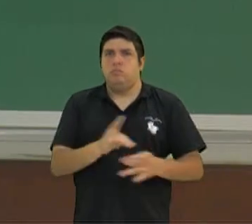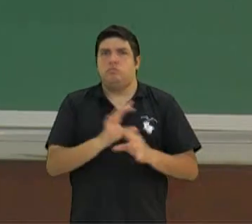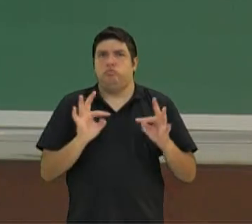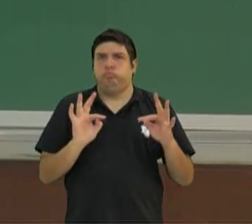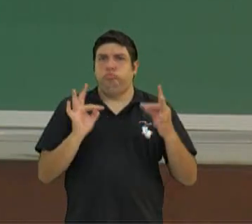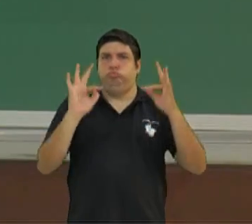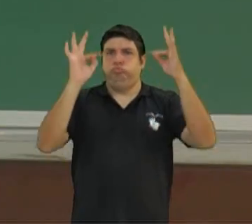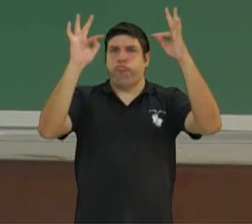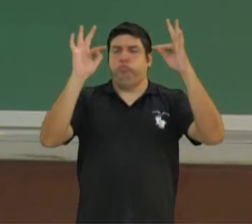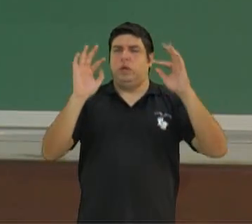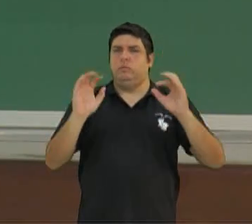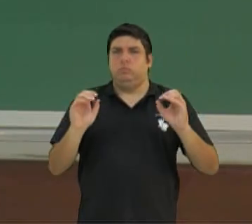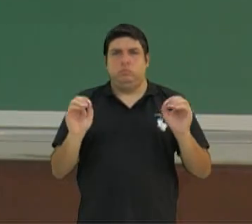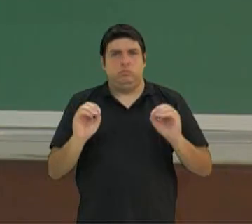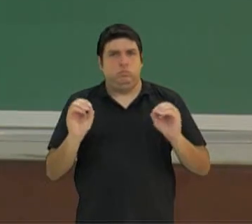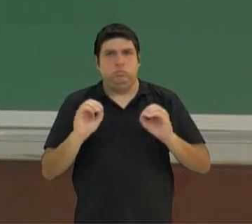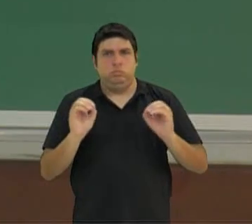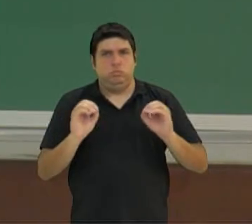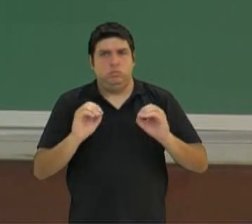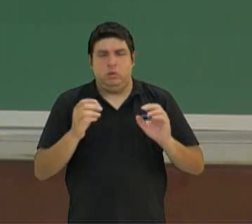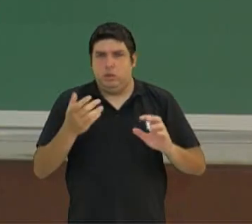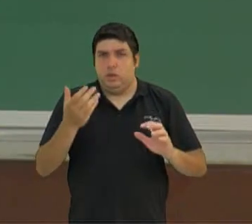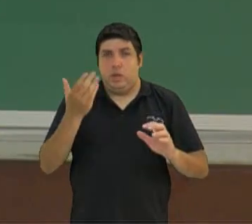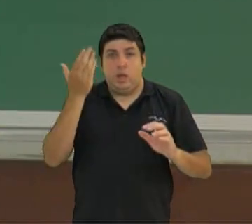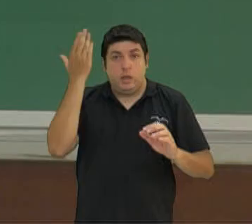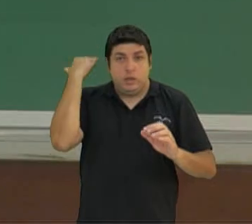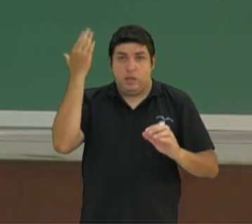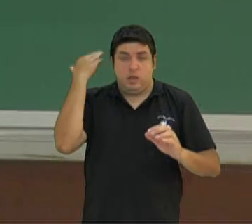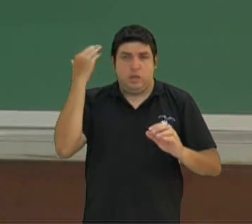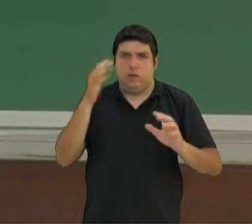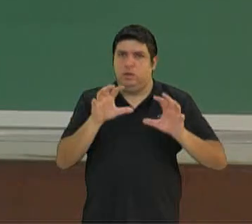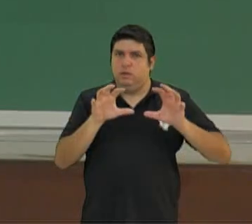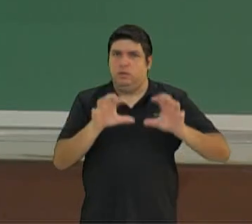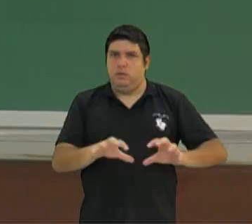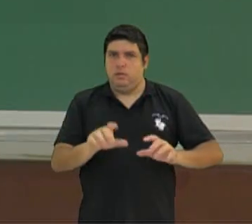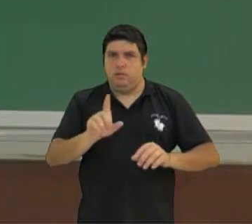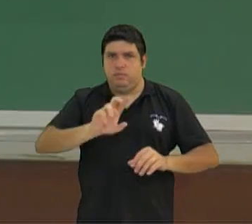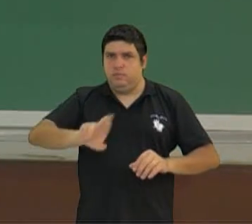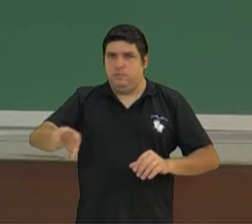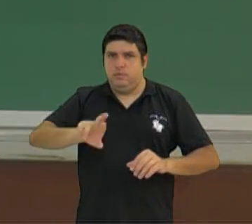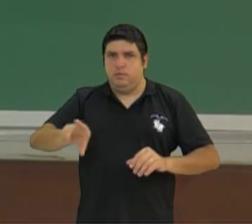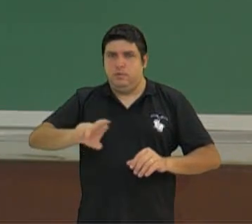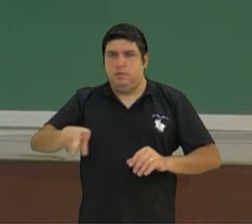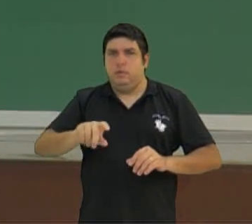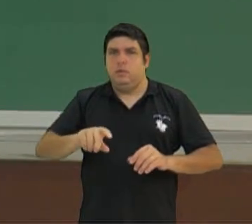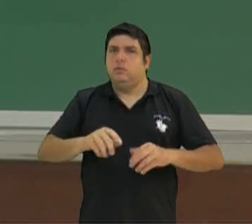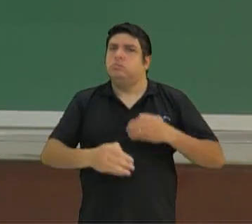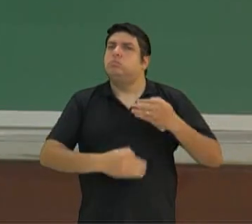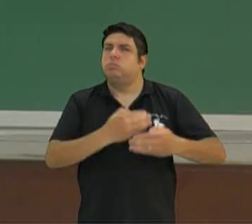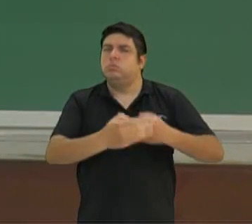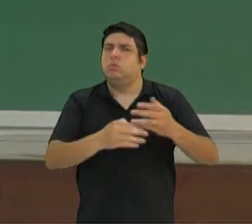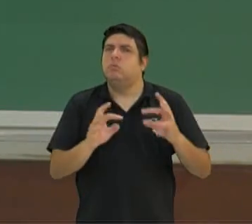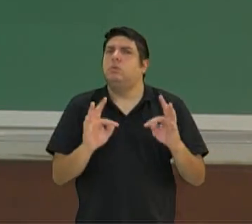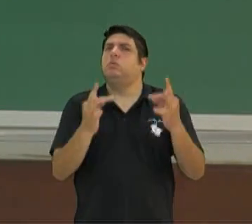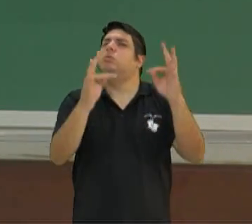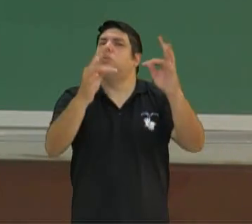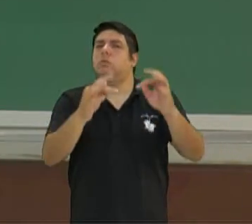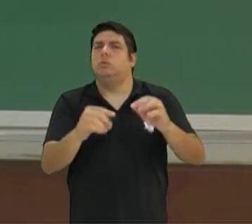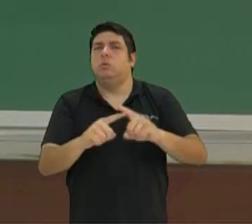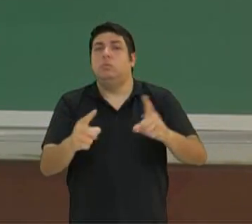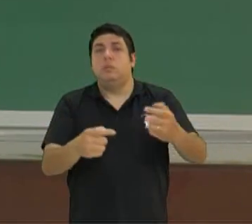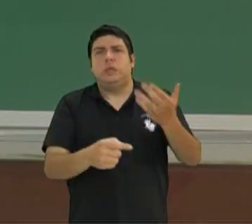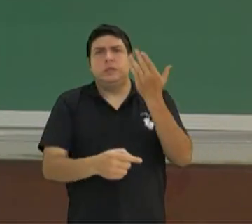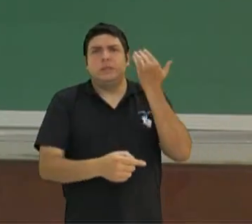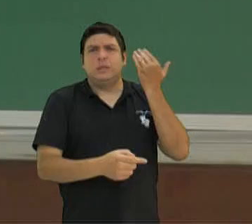né? Porque lá no início ainda não se tinham essas características, só mais tarde. Então quais eram os tipos de fábricas